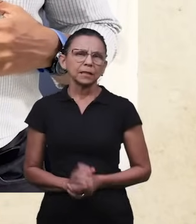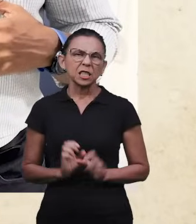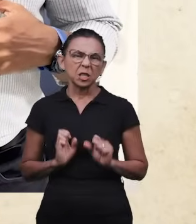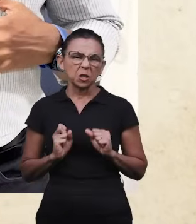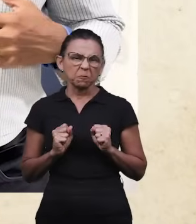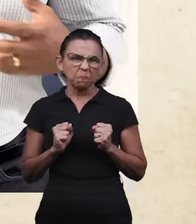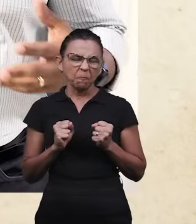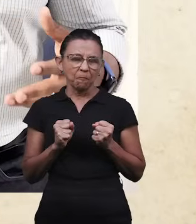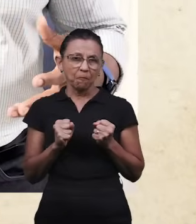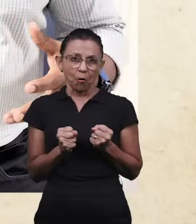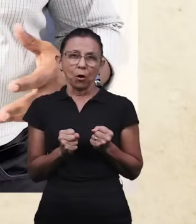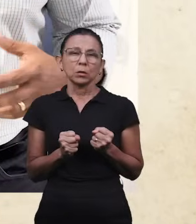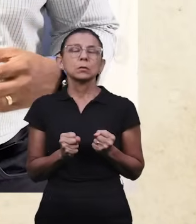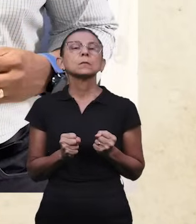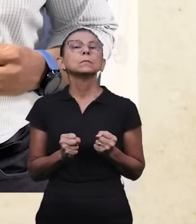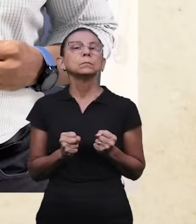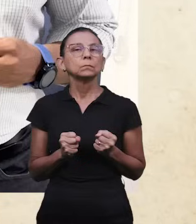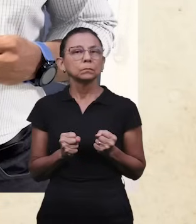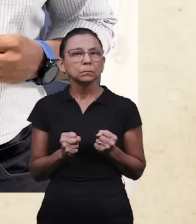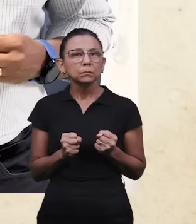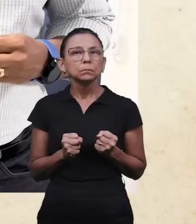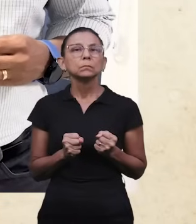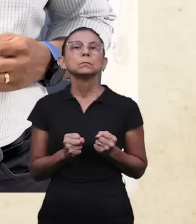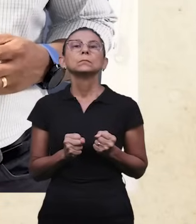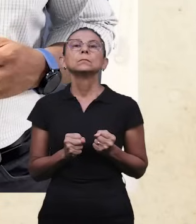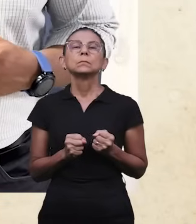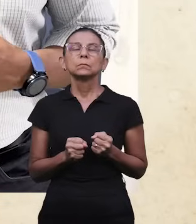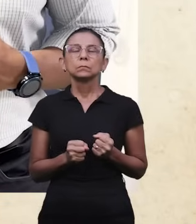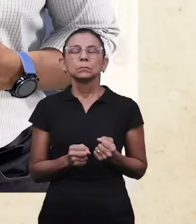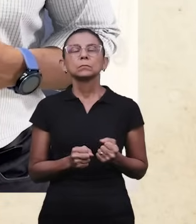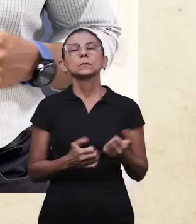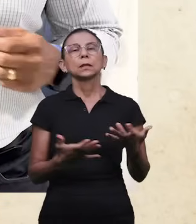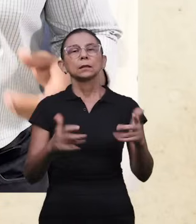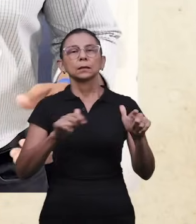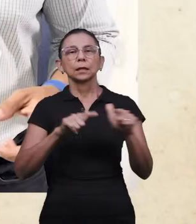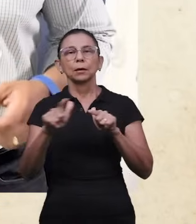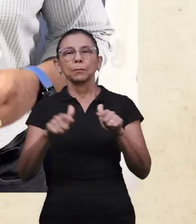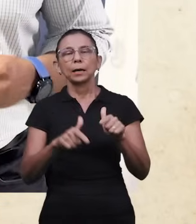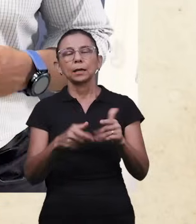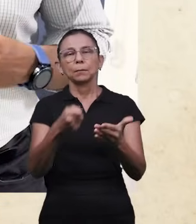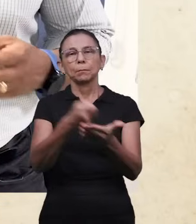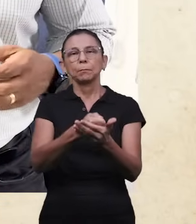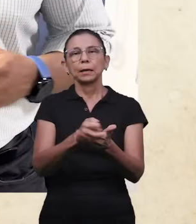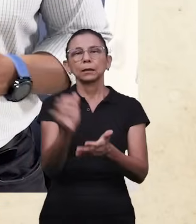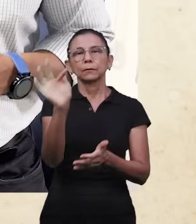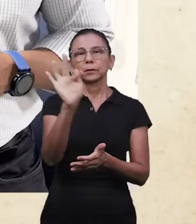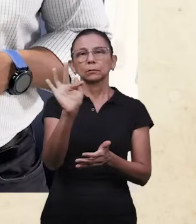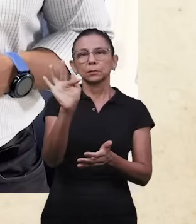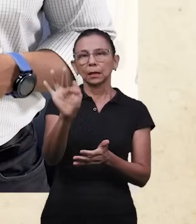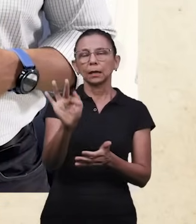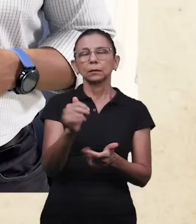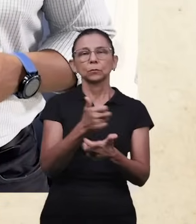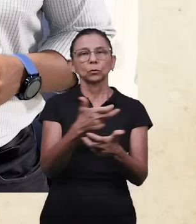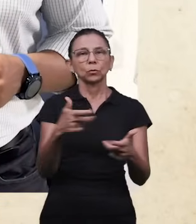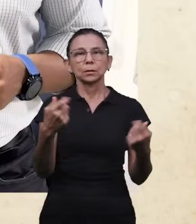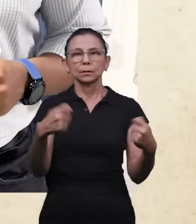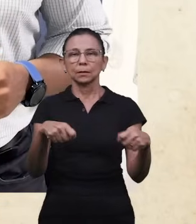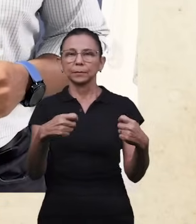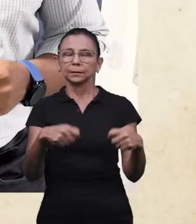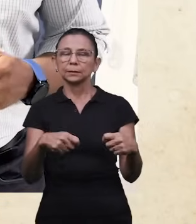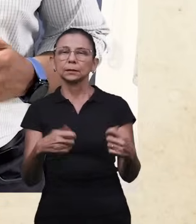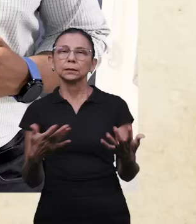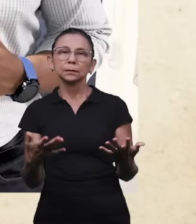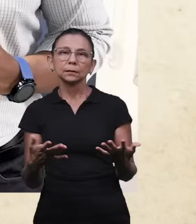medem esforços, de repente, para pagar a sua faculdade, para te ajudar em alguma coisa que você precisa. Então,